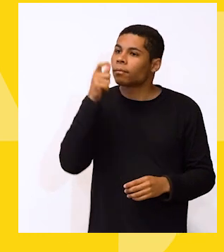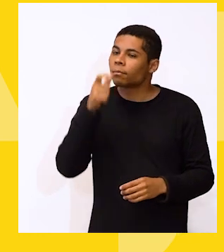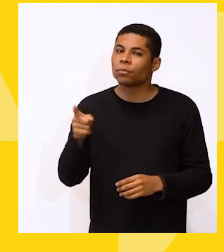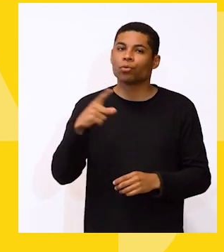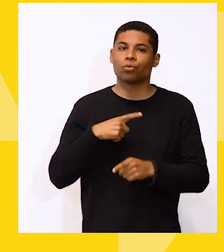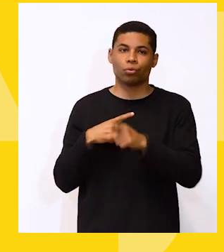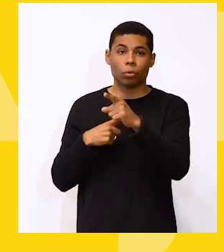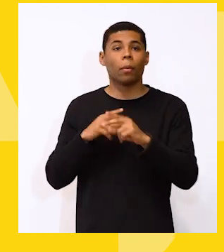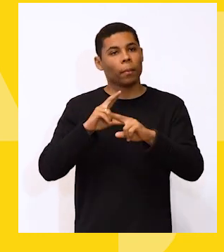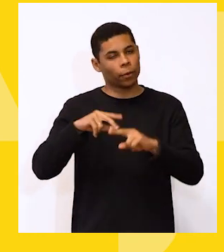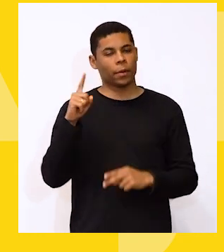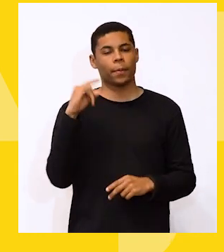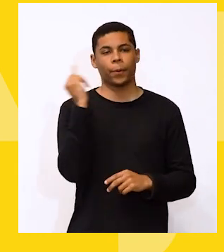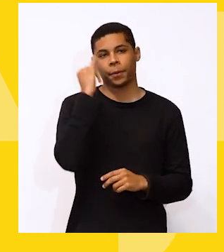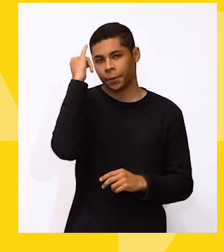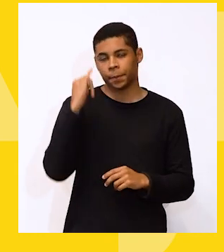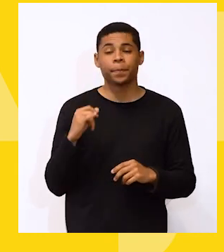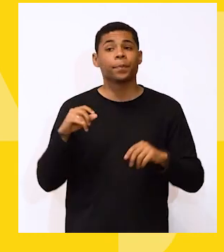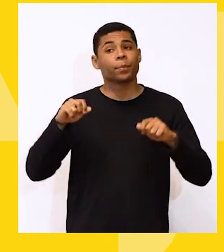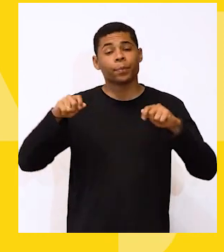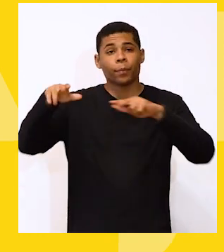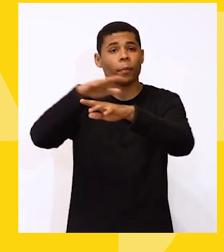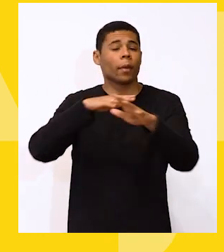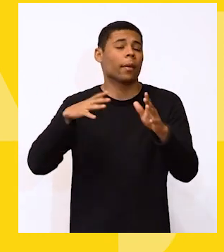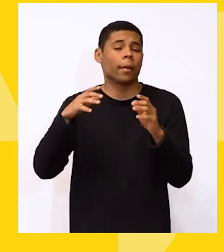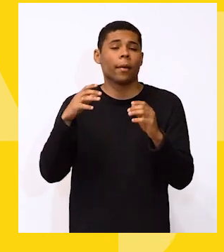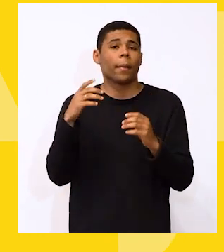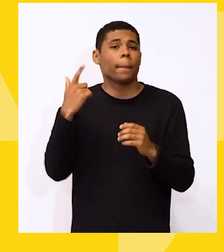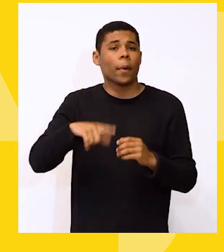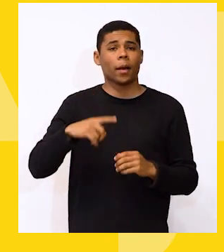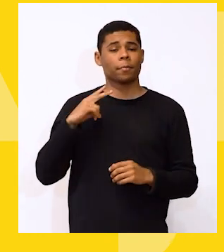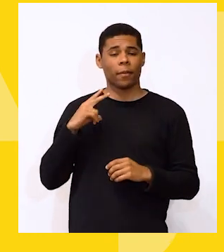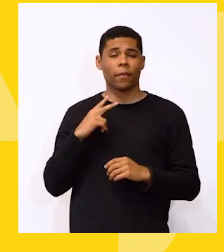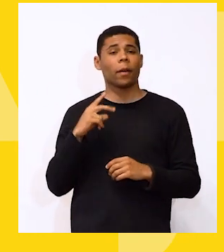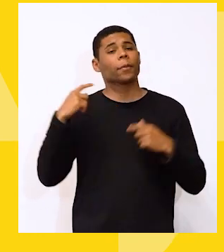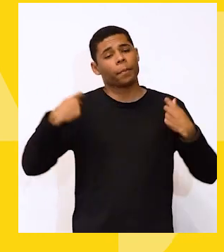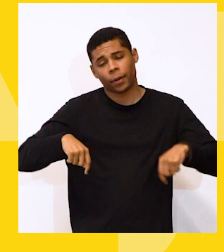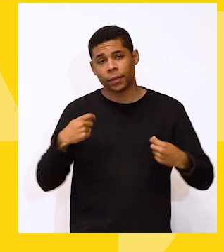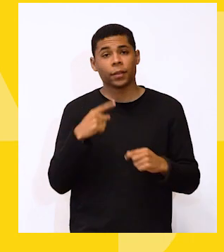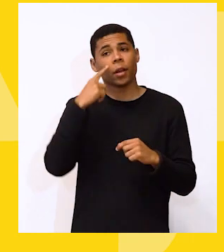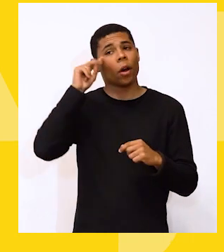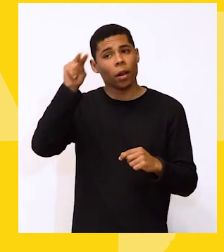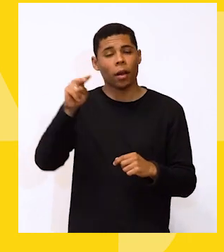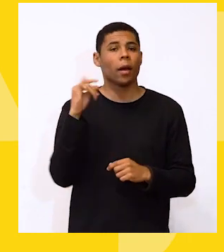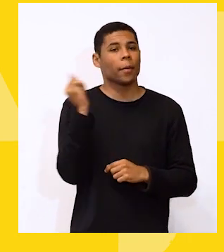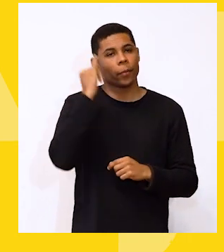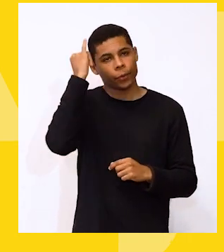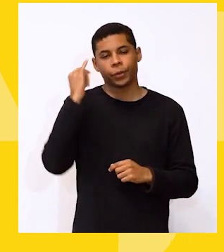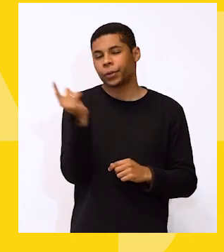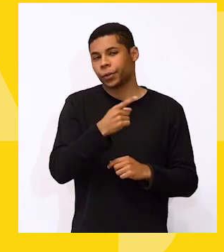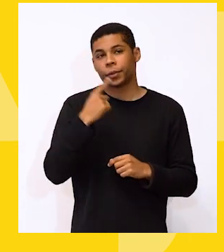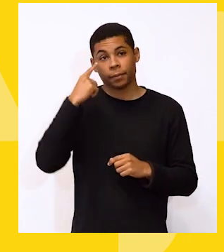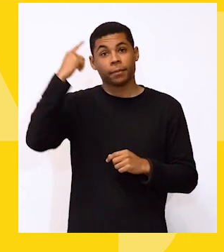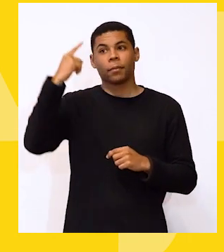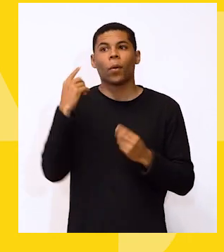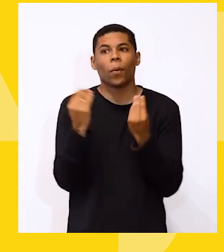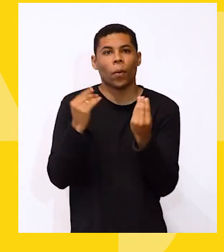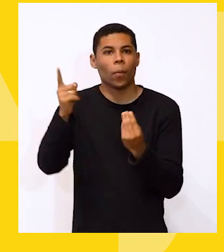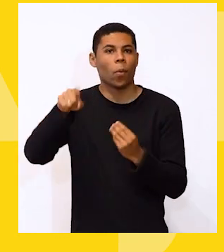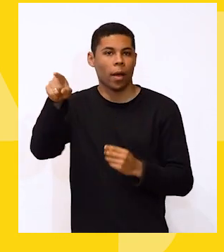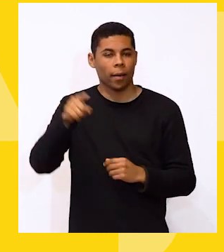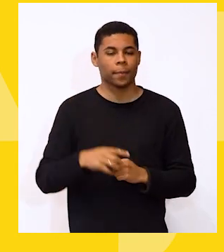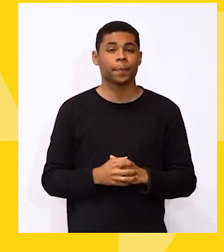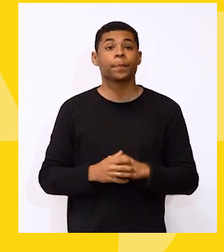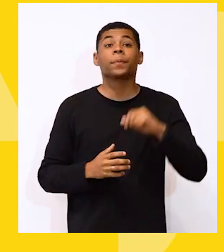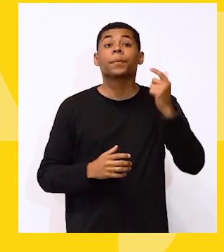técnica extensão Rural aí tanto pública quanto privado tem que ser bem trabalhada e olhada de como a gente faz isso tem a questão